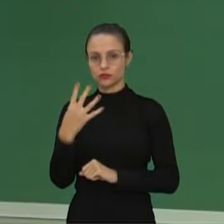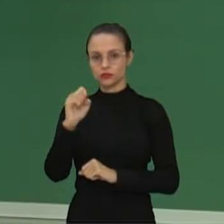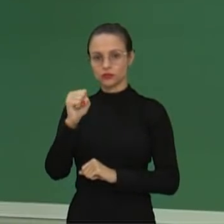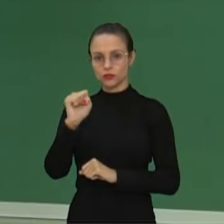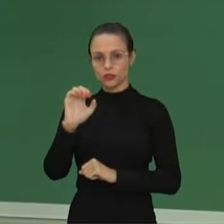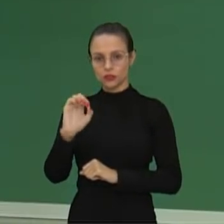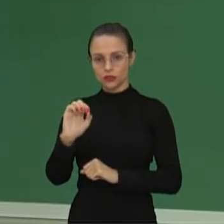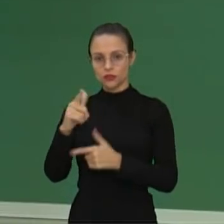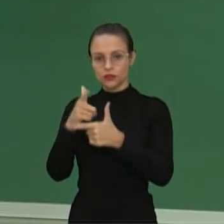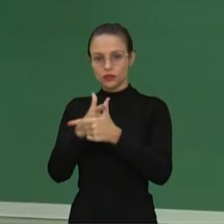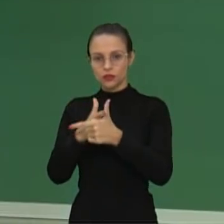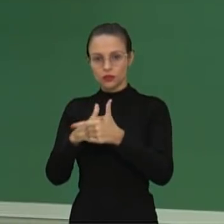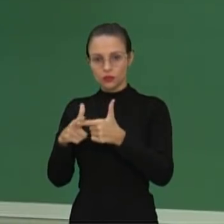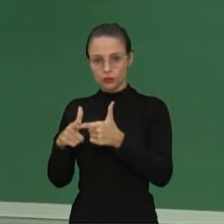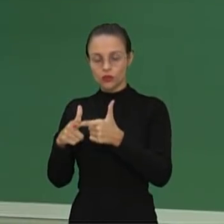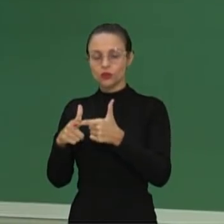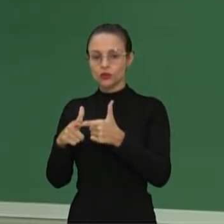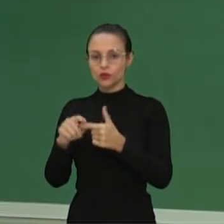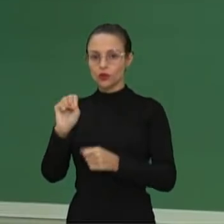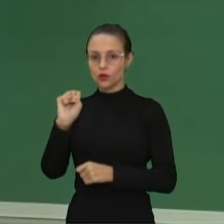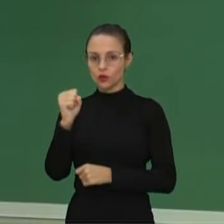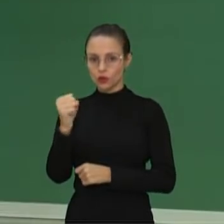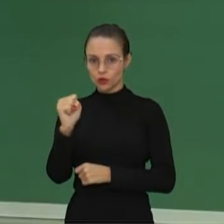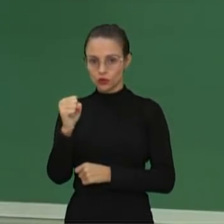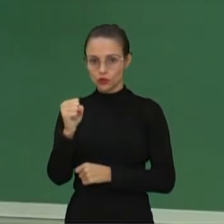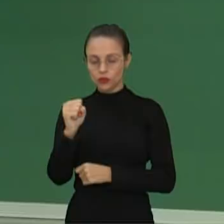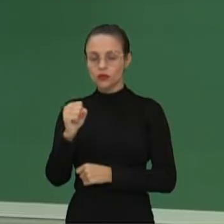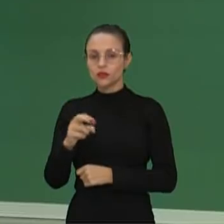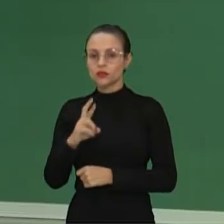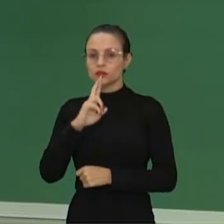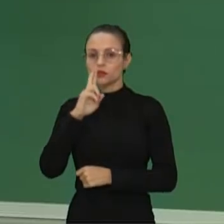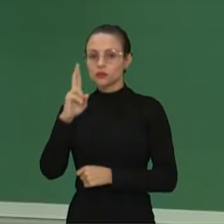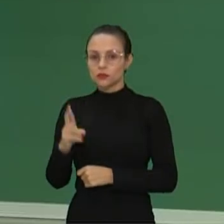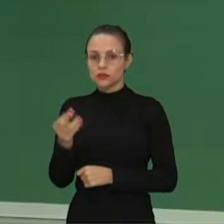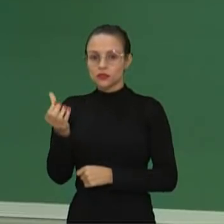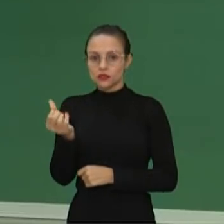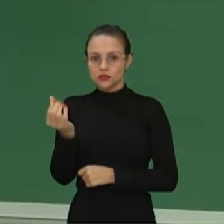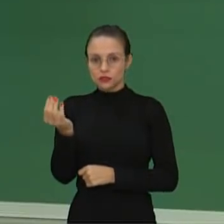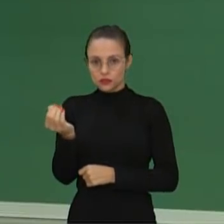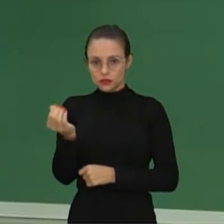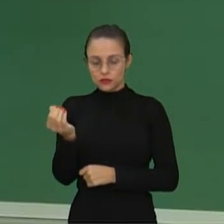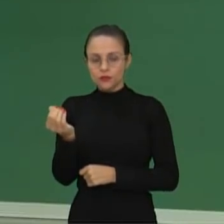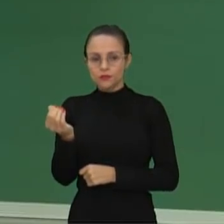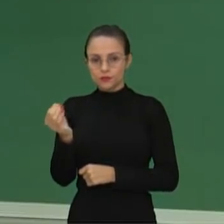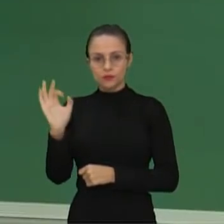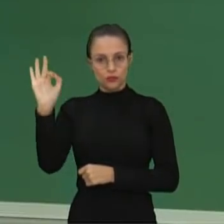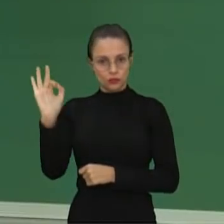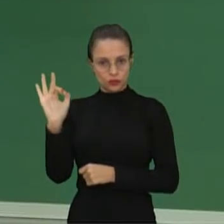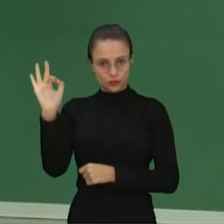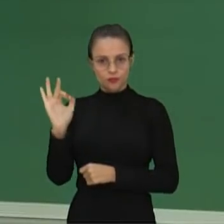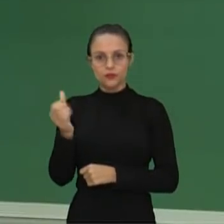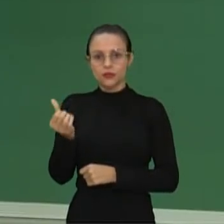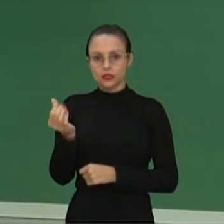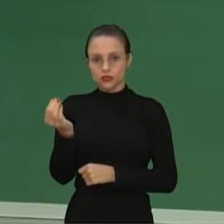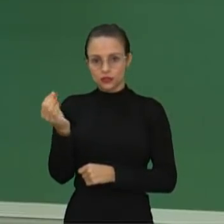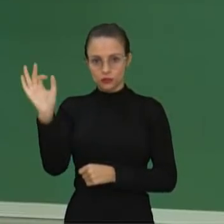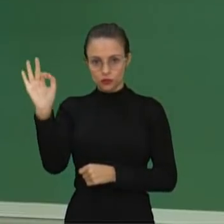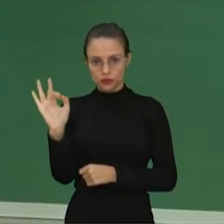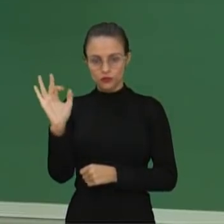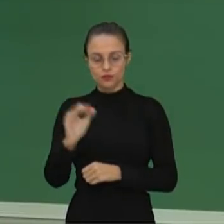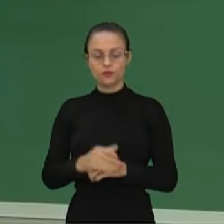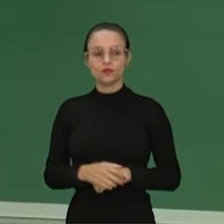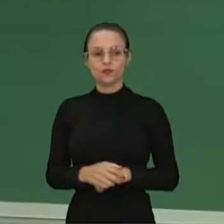480, divididos por 8 vai dar 60. Coloque o símbolo de porcentagem,